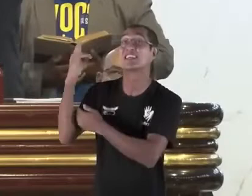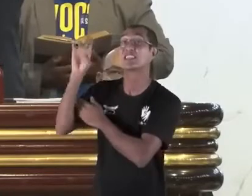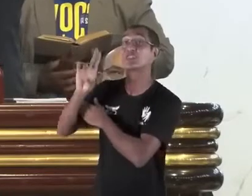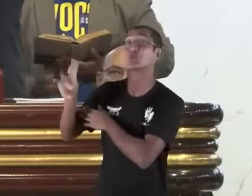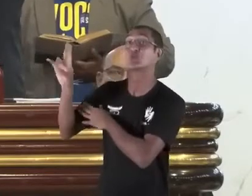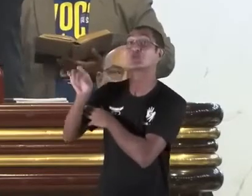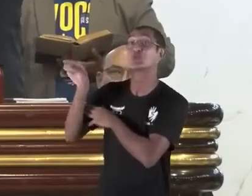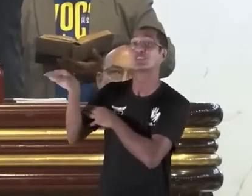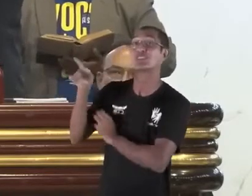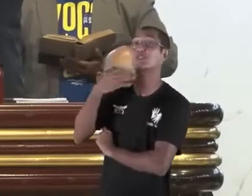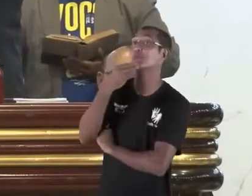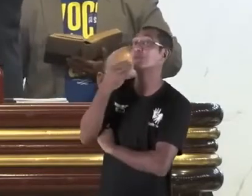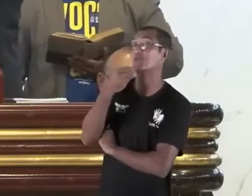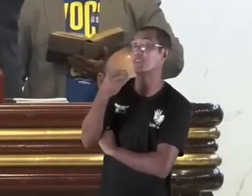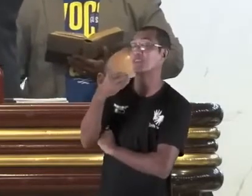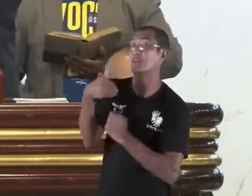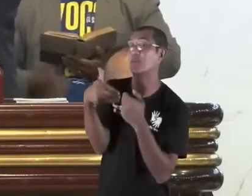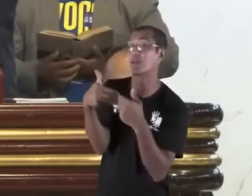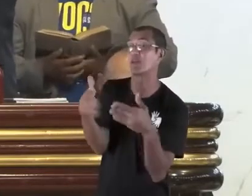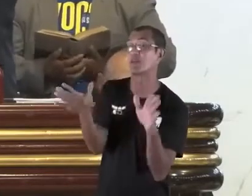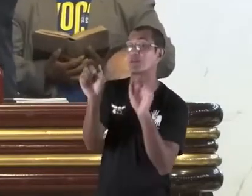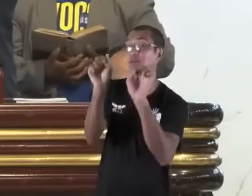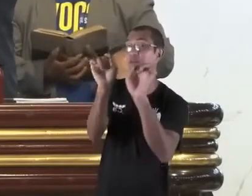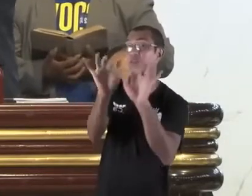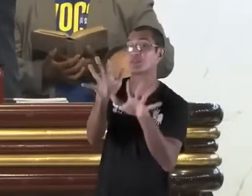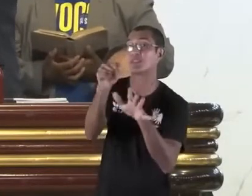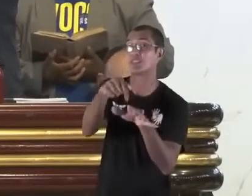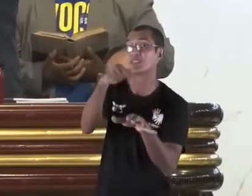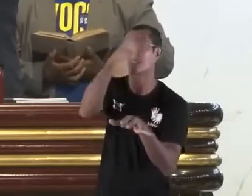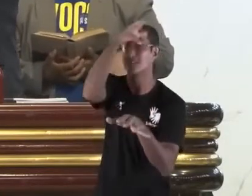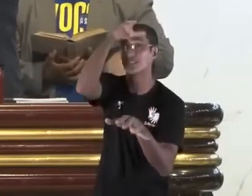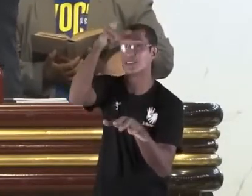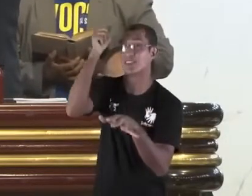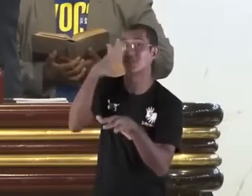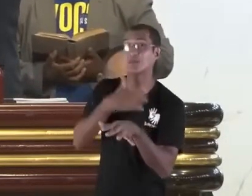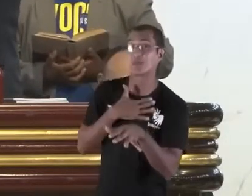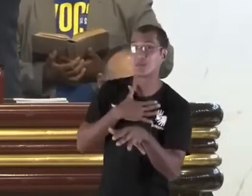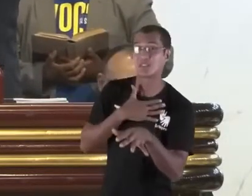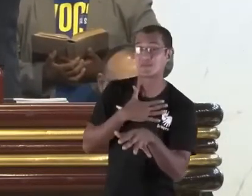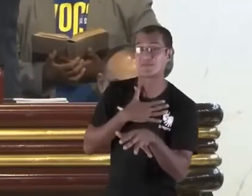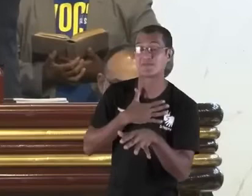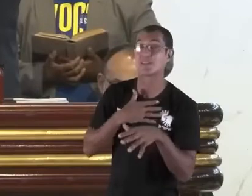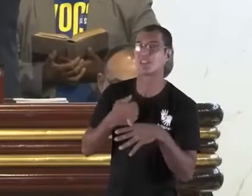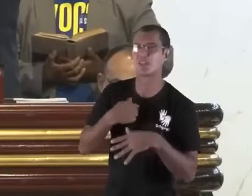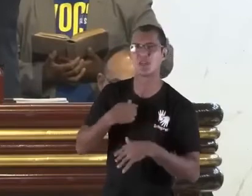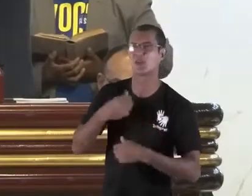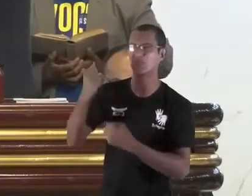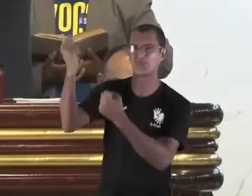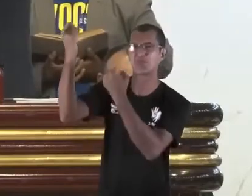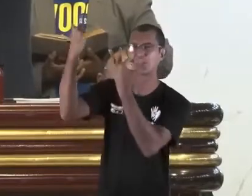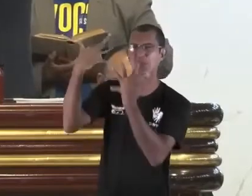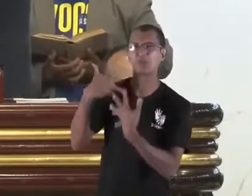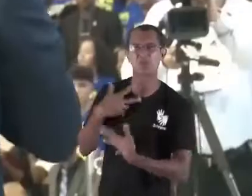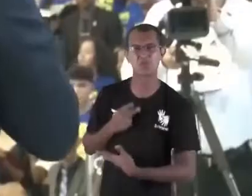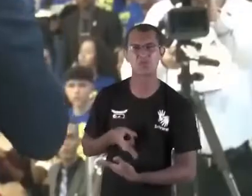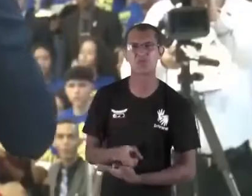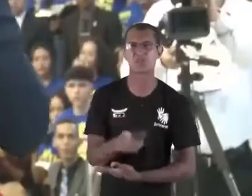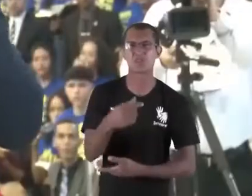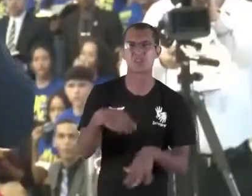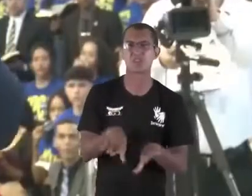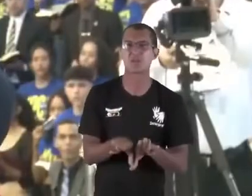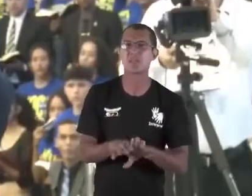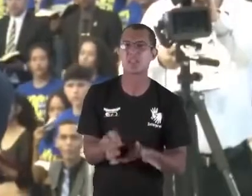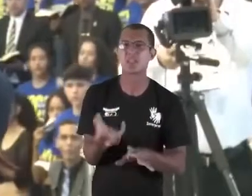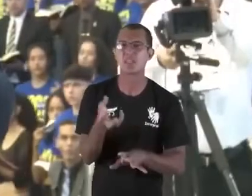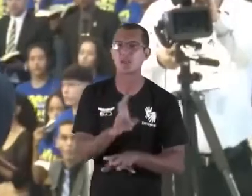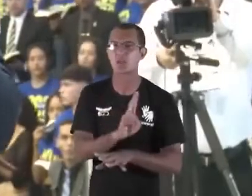chave para abrir a porta desse estado para mim, e eu tenho sido muito abençoado. Também quero em meu